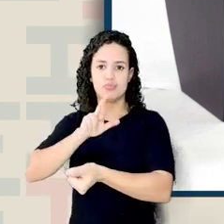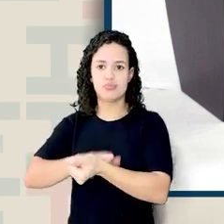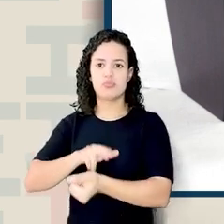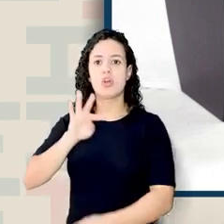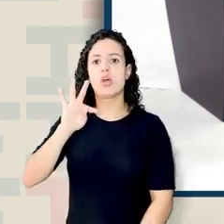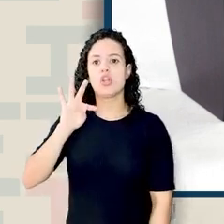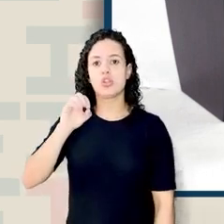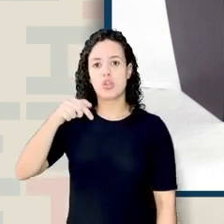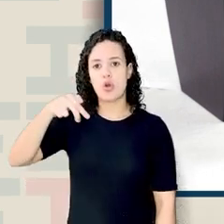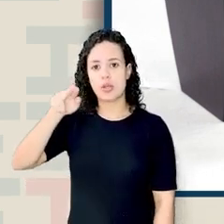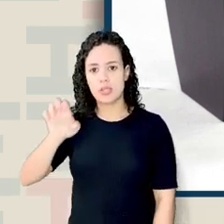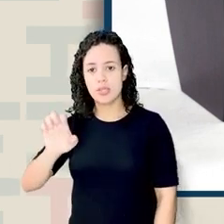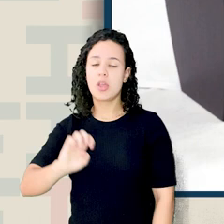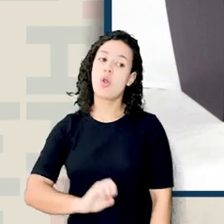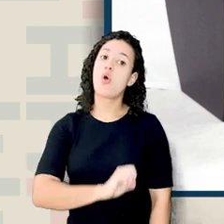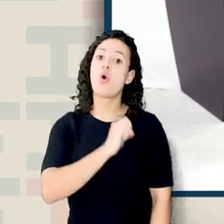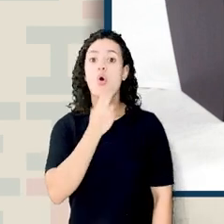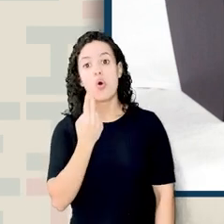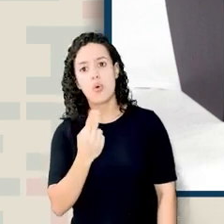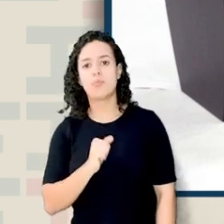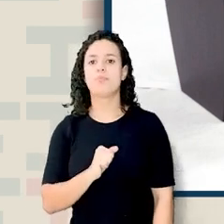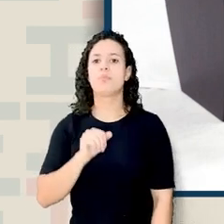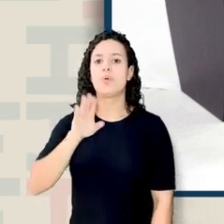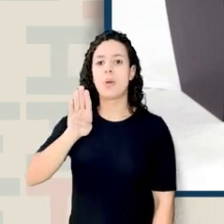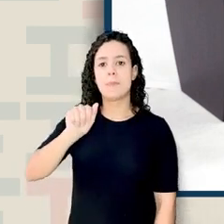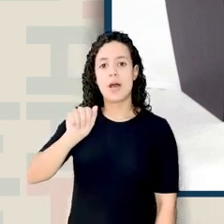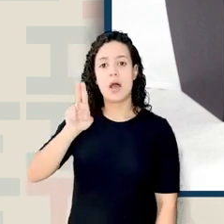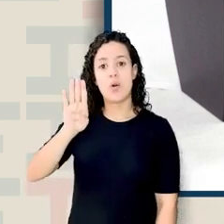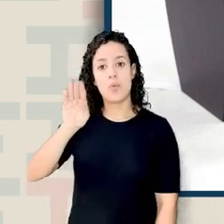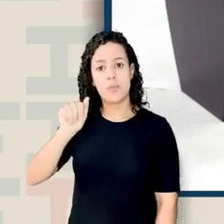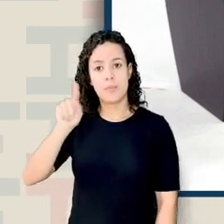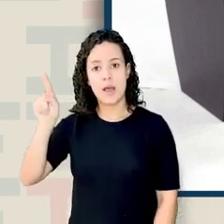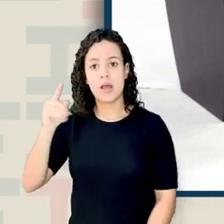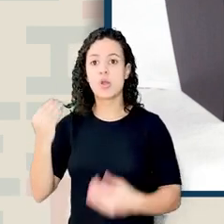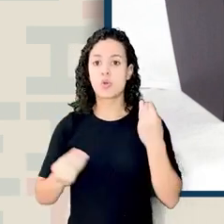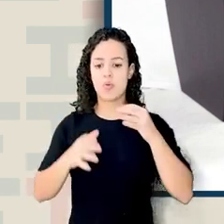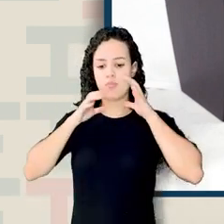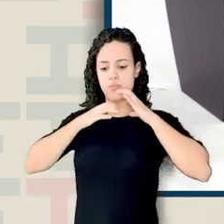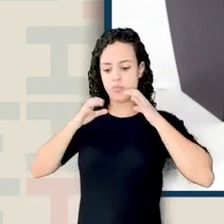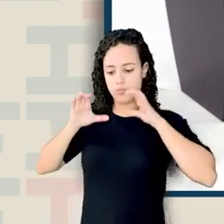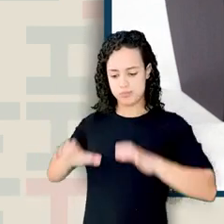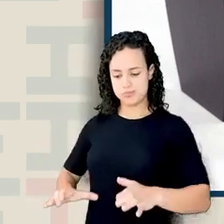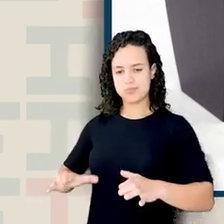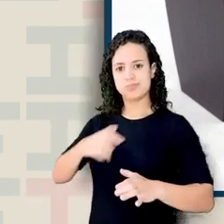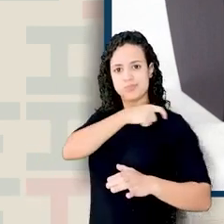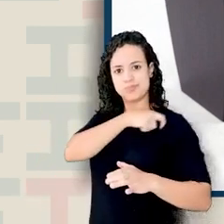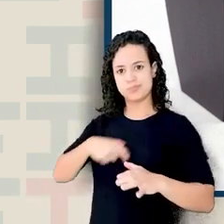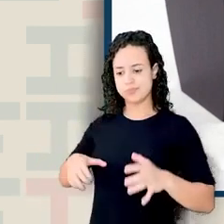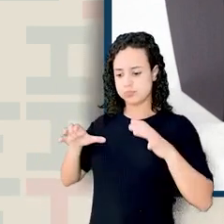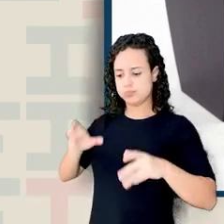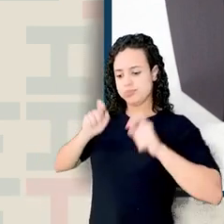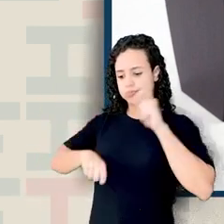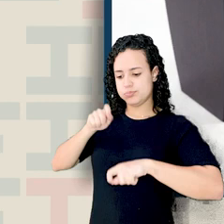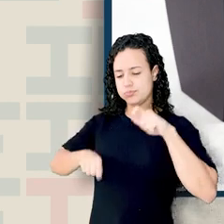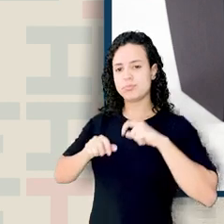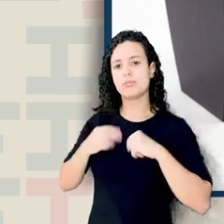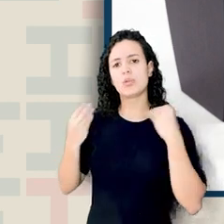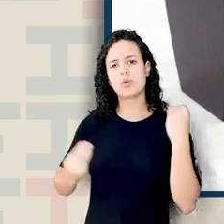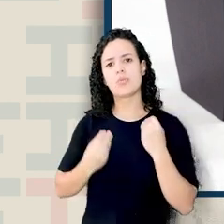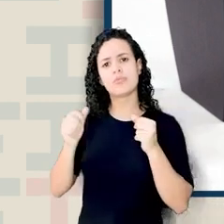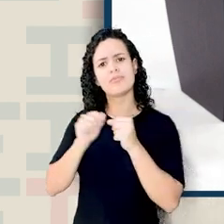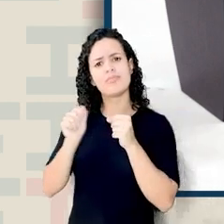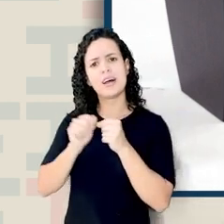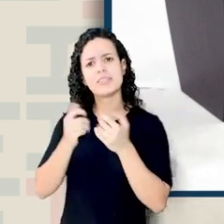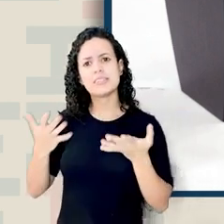ou baobá, de como ficou nas alfaias e como isso passou a ser um